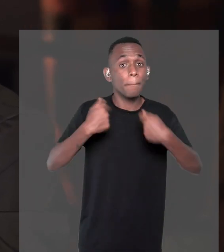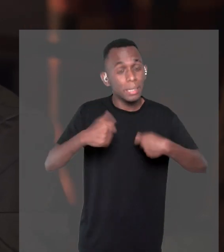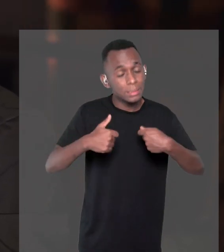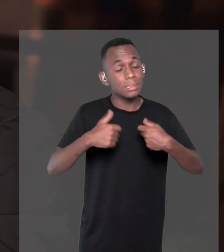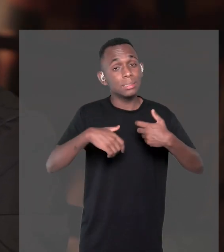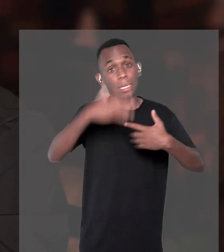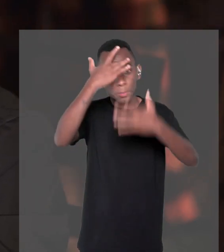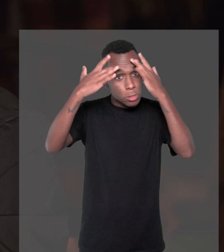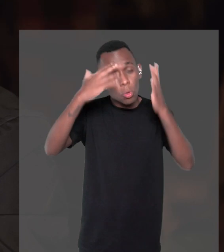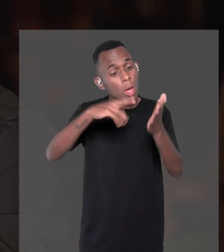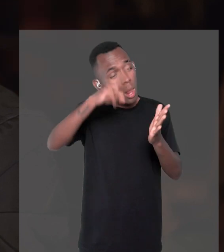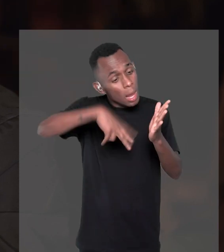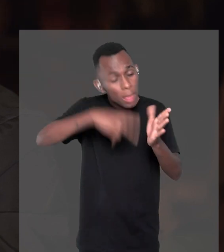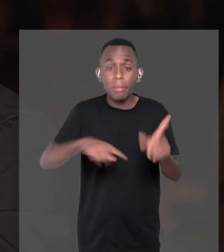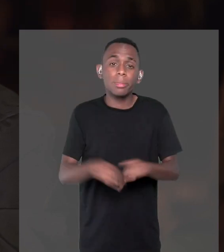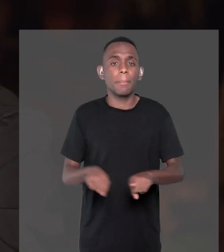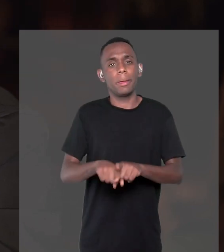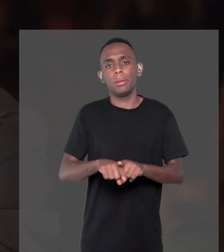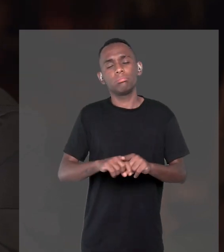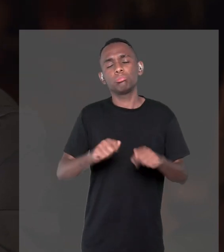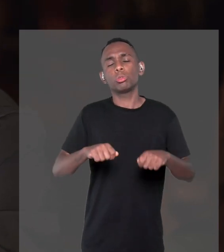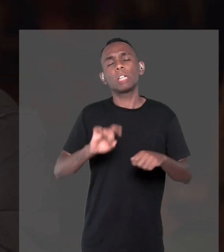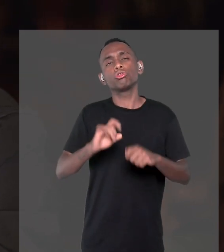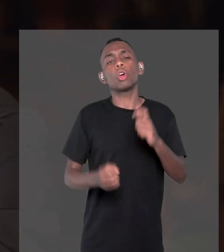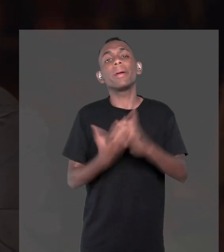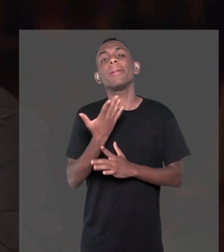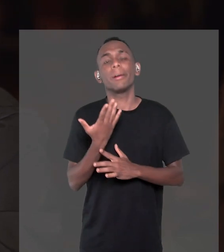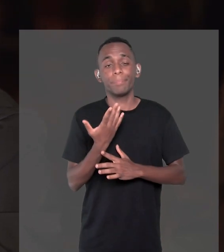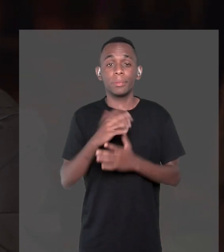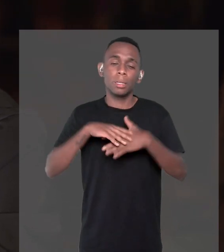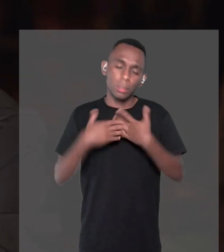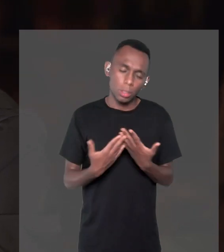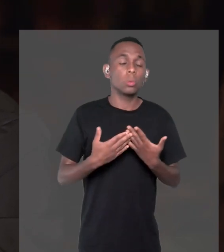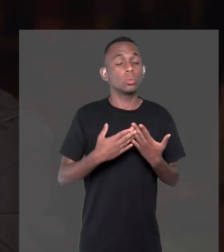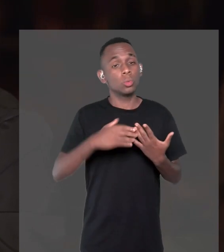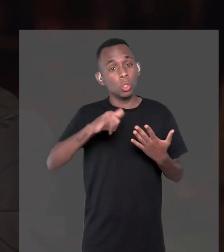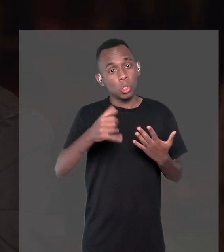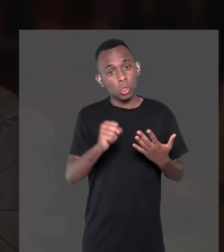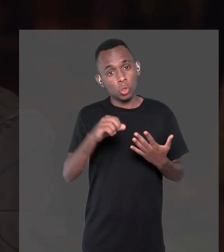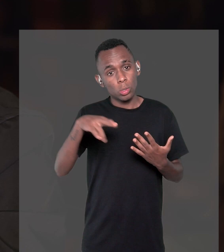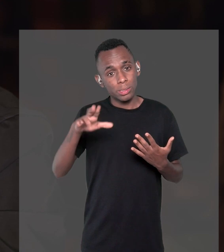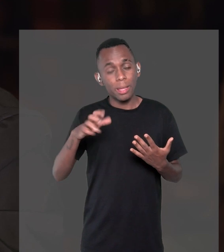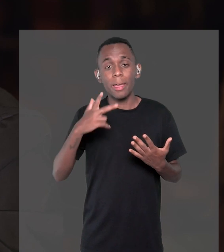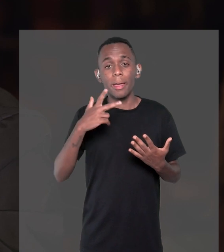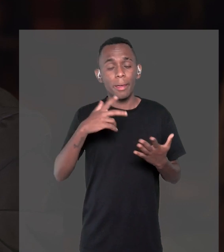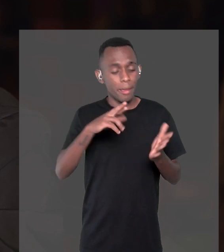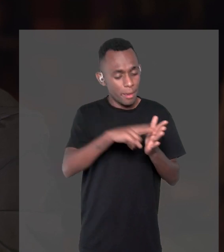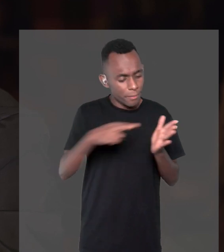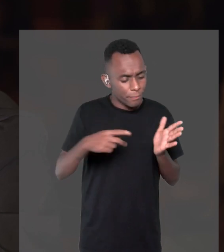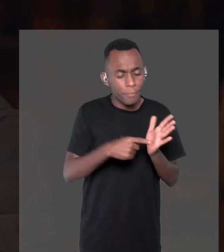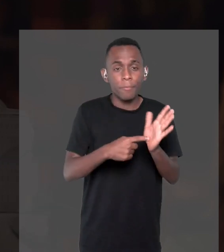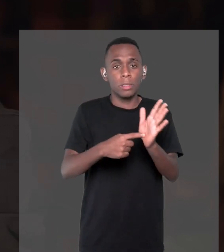José Veríssimo, que queria fazer uma revista na Amazônia. Isso foi nos